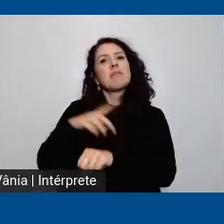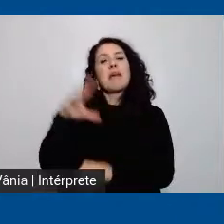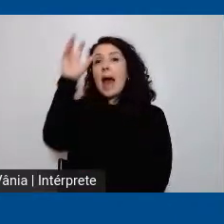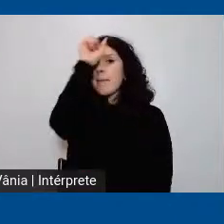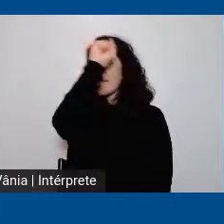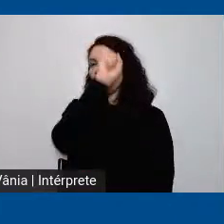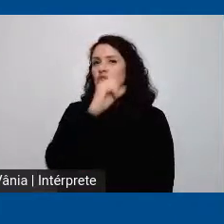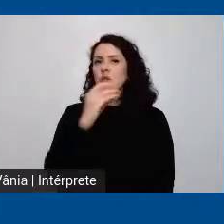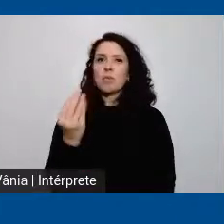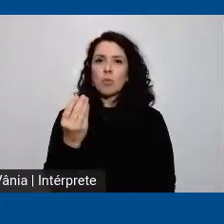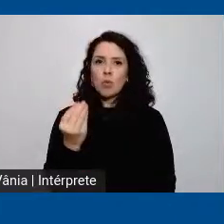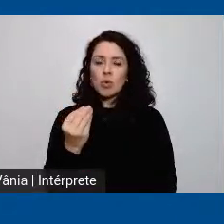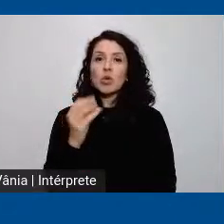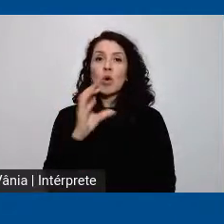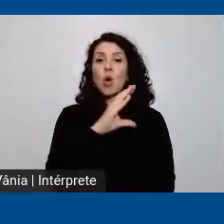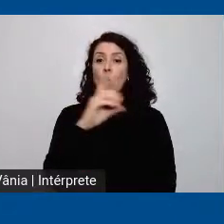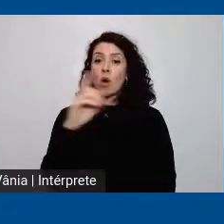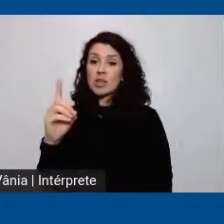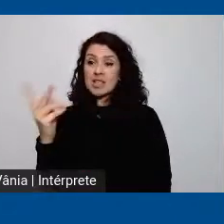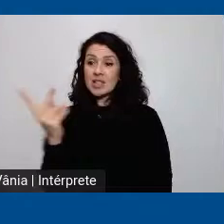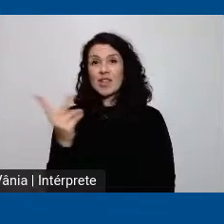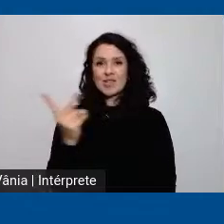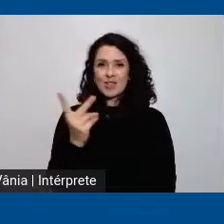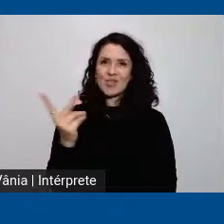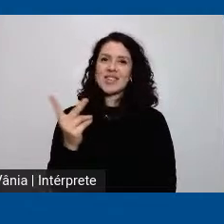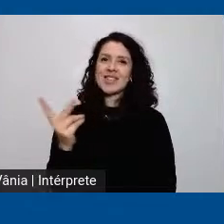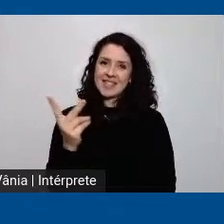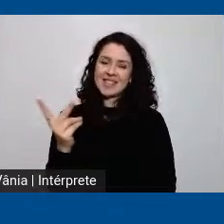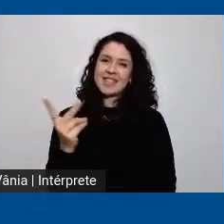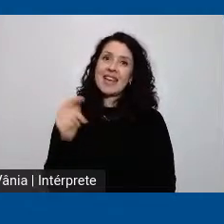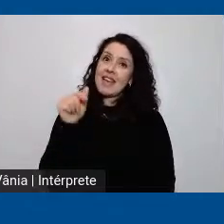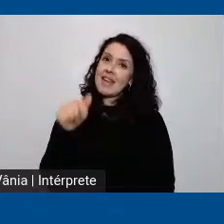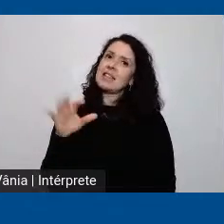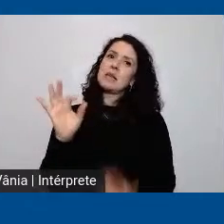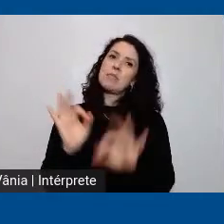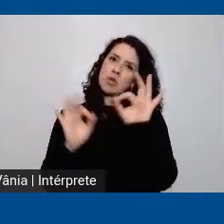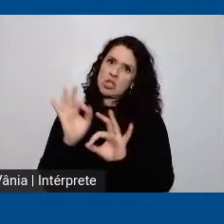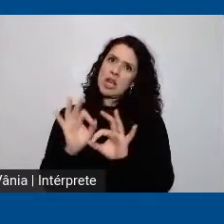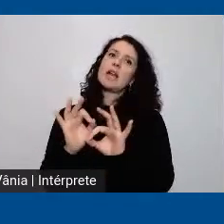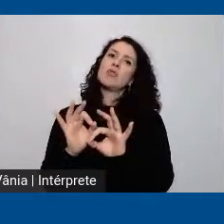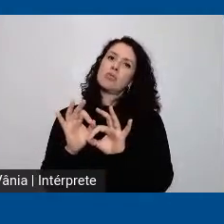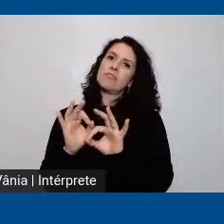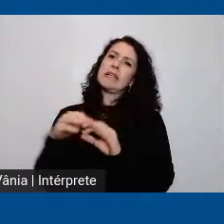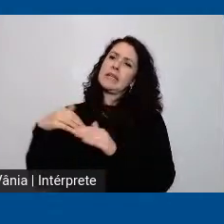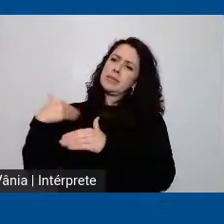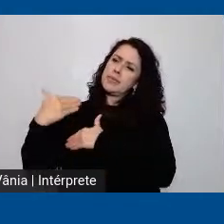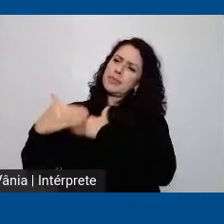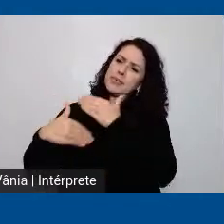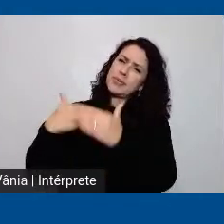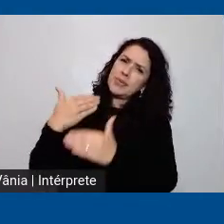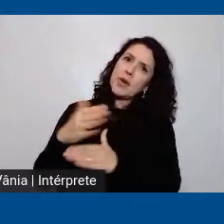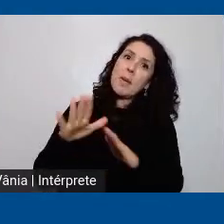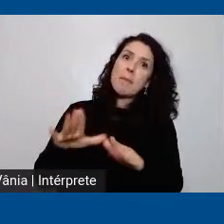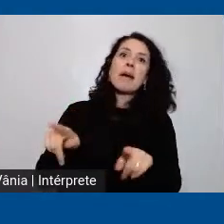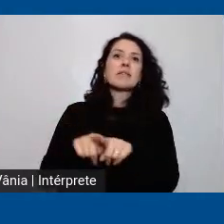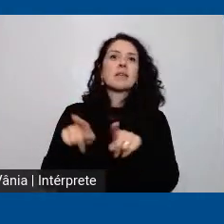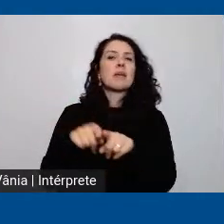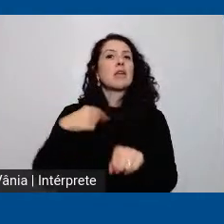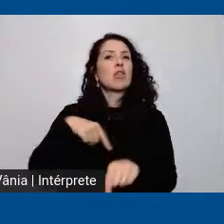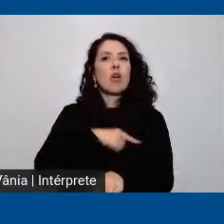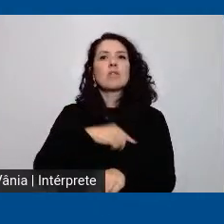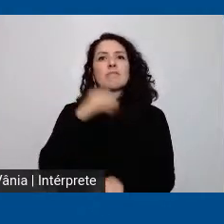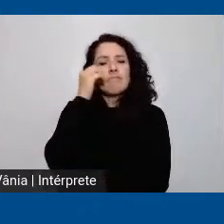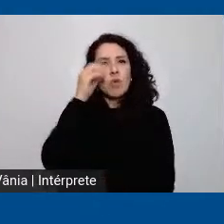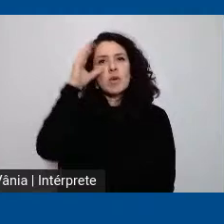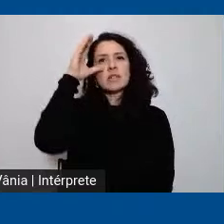a coordenação das duas, né, desse projeto que foi longo, mas também muito instrutivo para todos nós. É